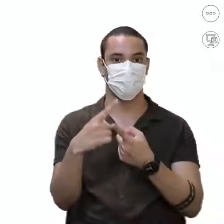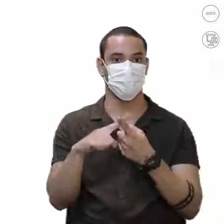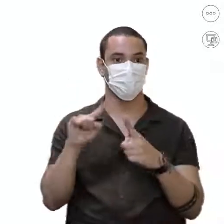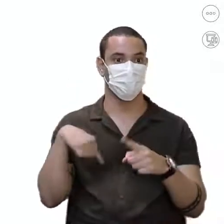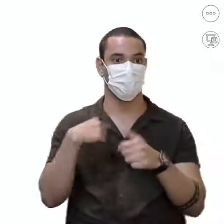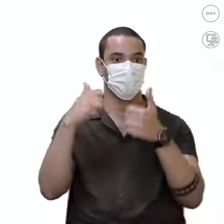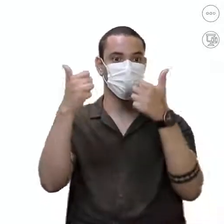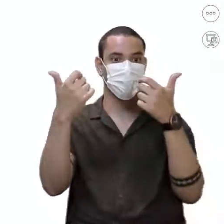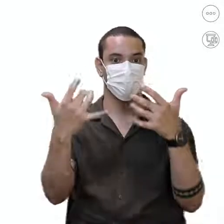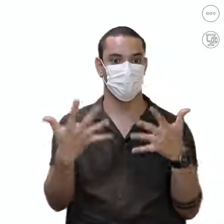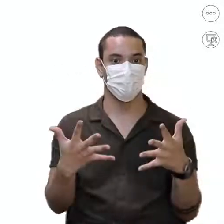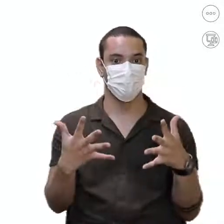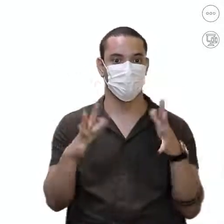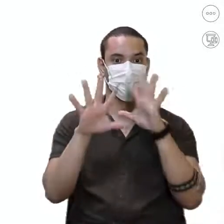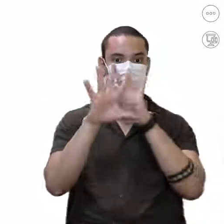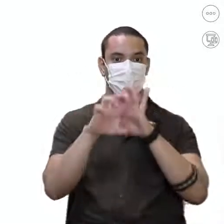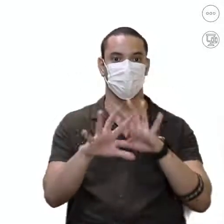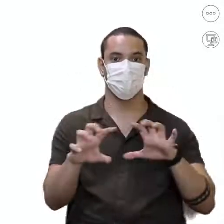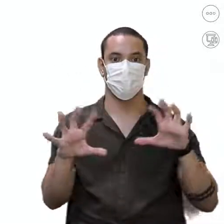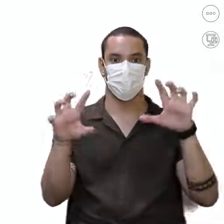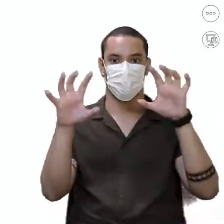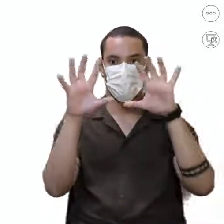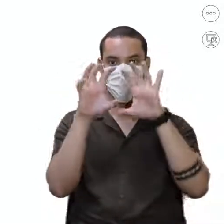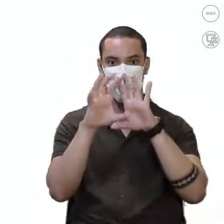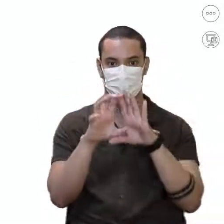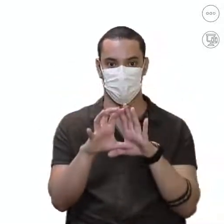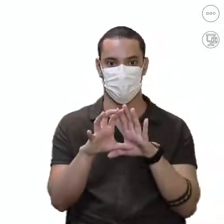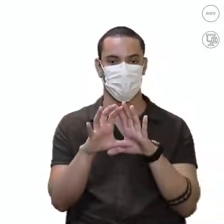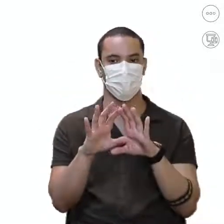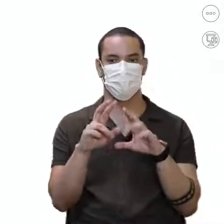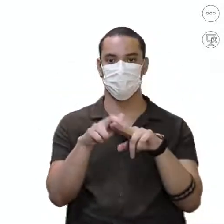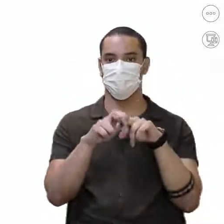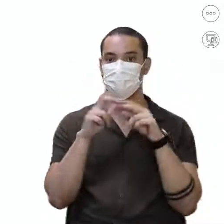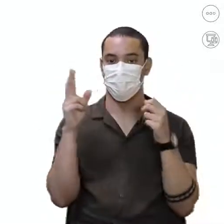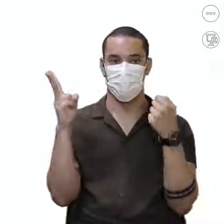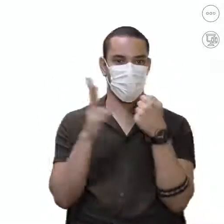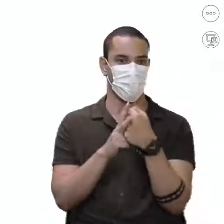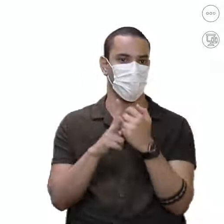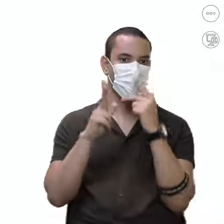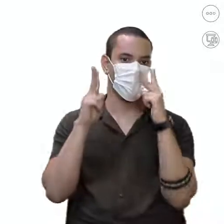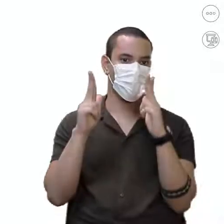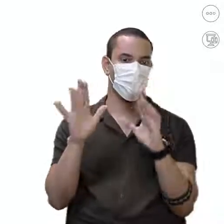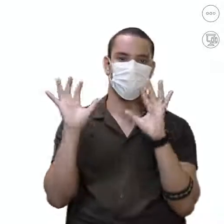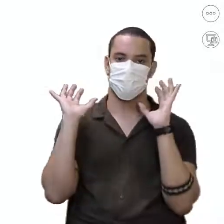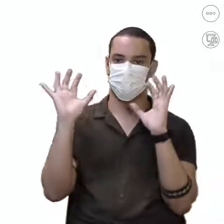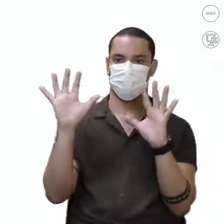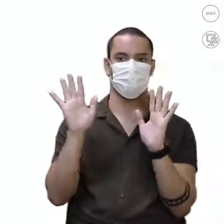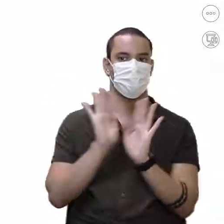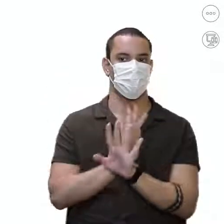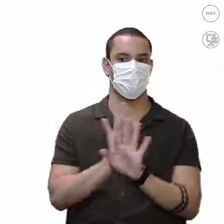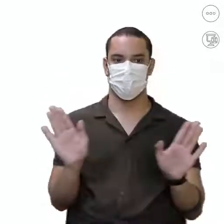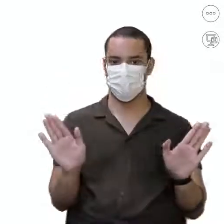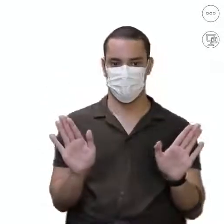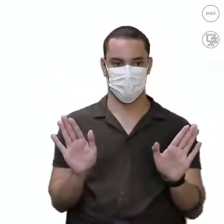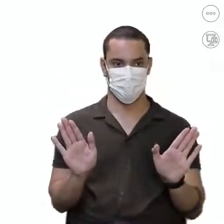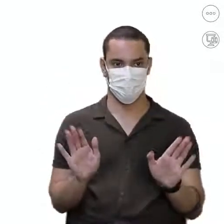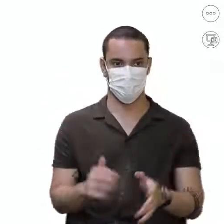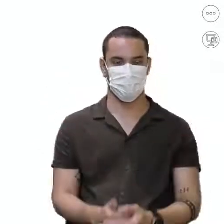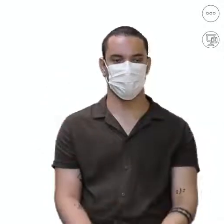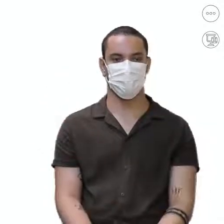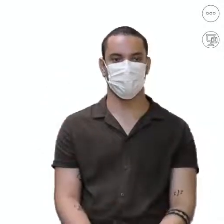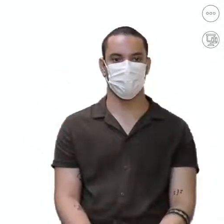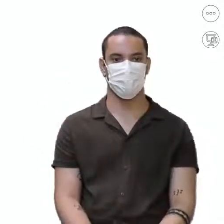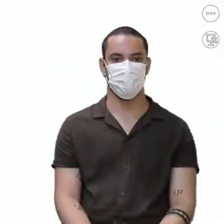estamos falando de nuvens no plural, então meu verbo vem do jeito que ele nasceu sem a partícula